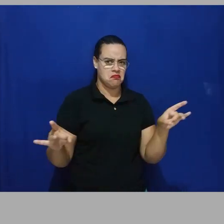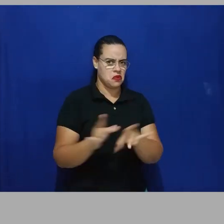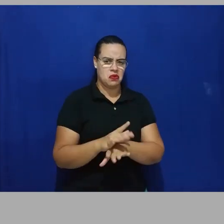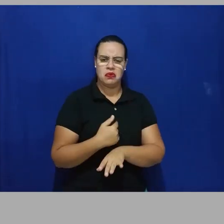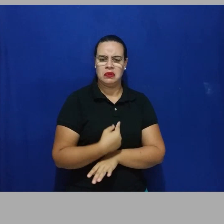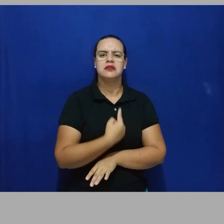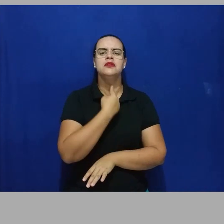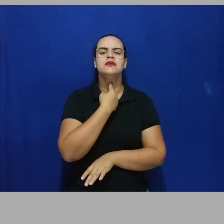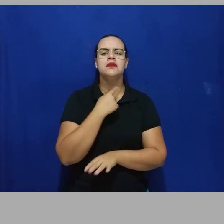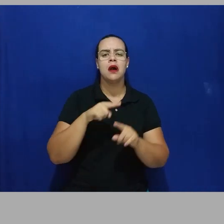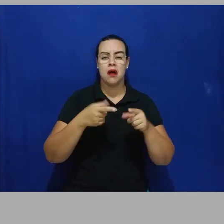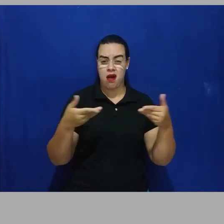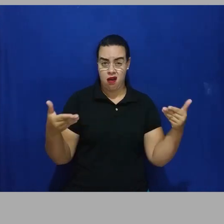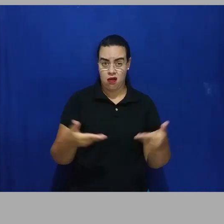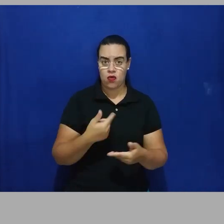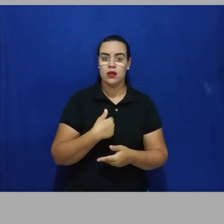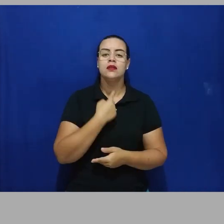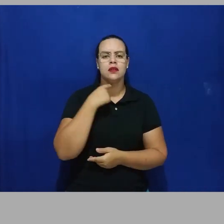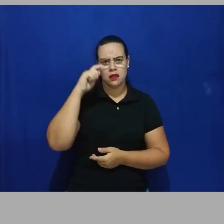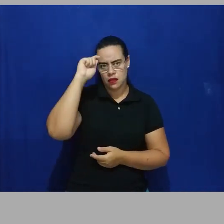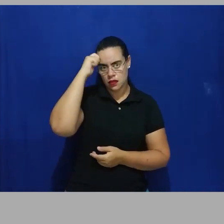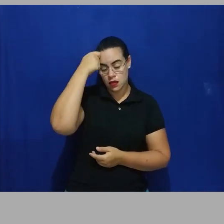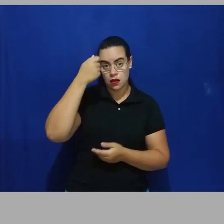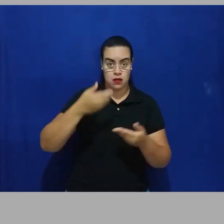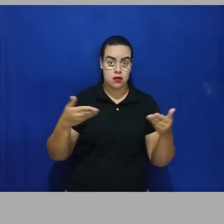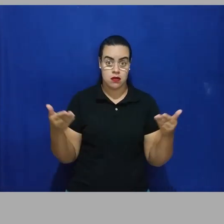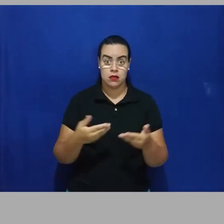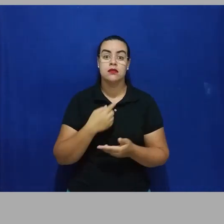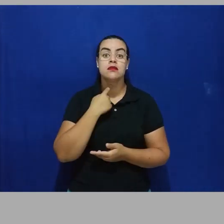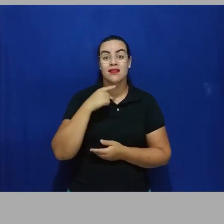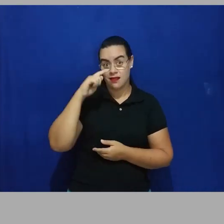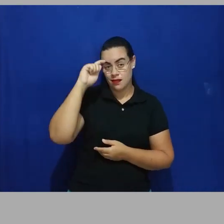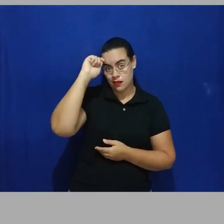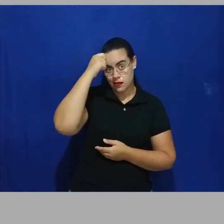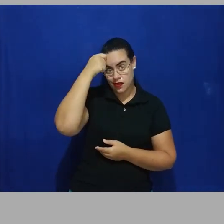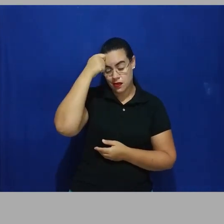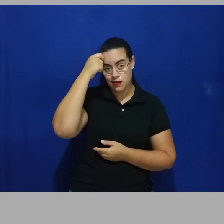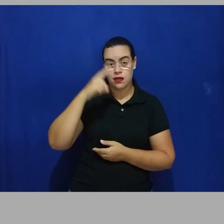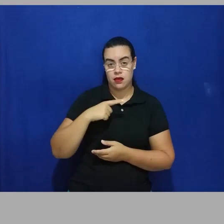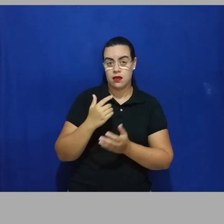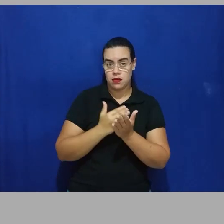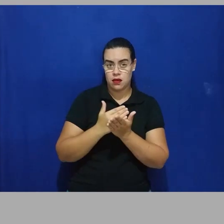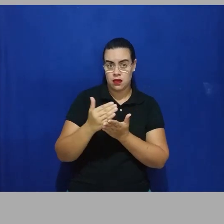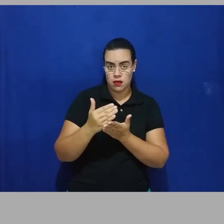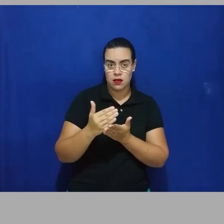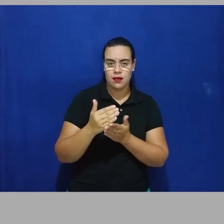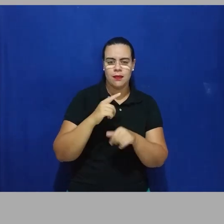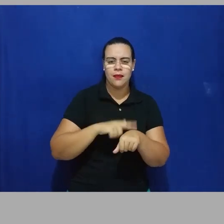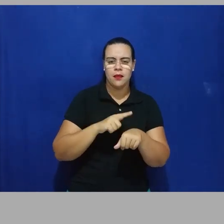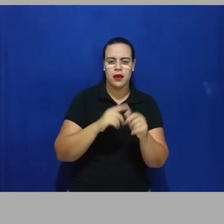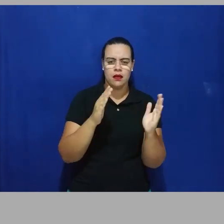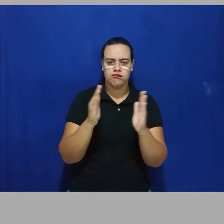essa identidade definida como travesti, mas atualmente como travesti negra e agora como travesti negra, e que